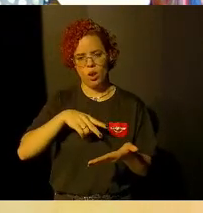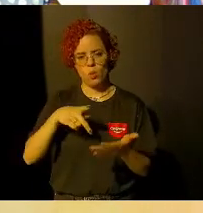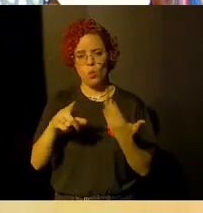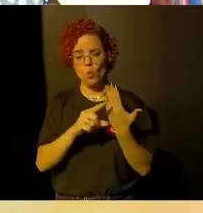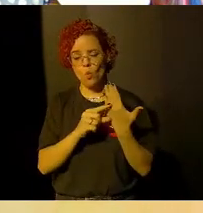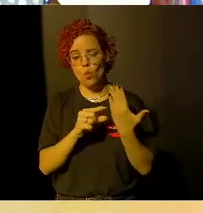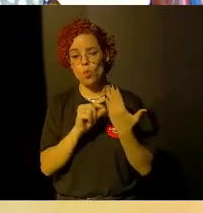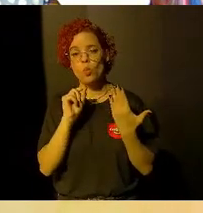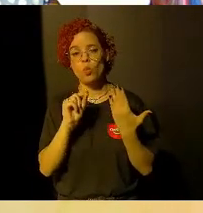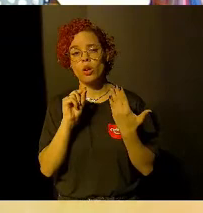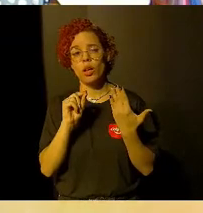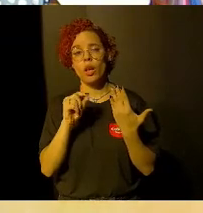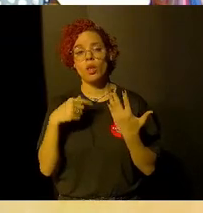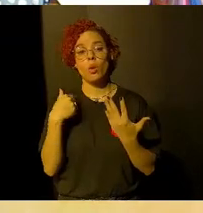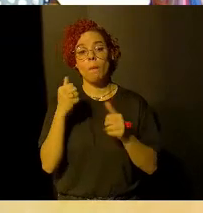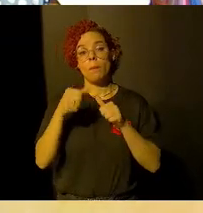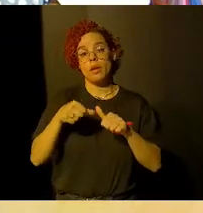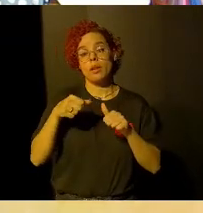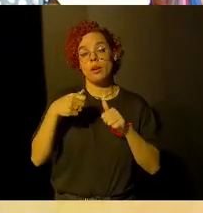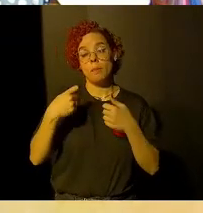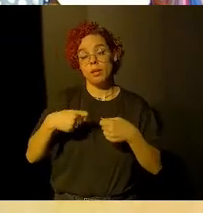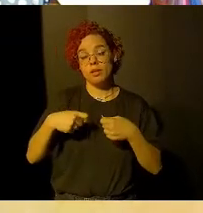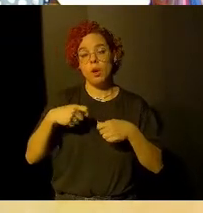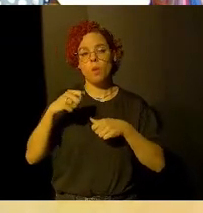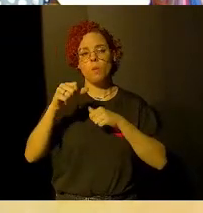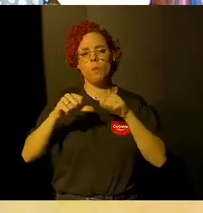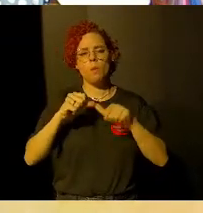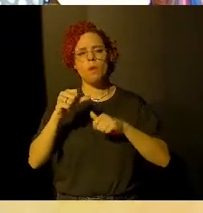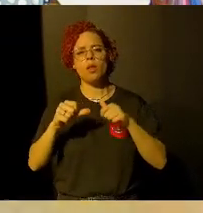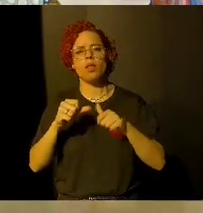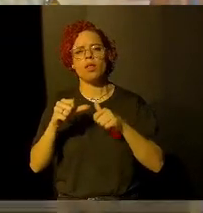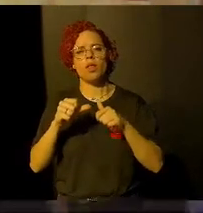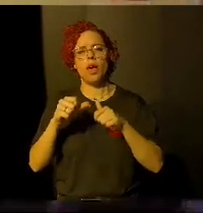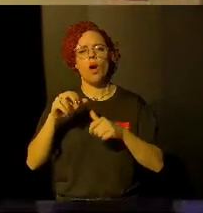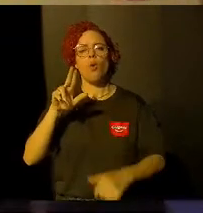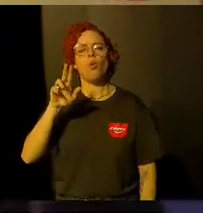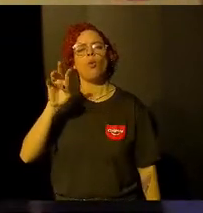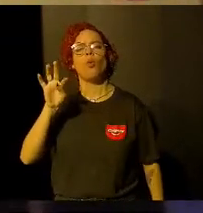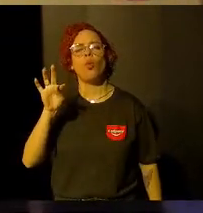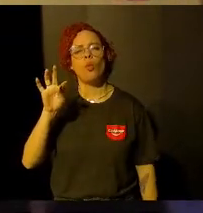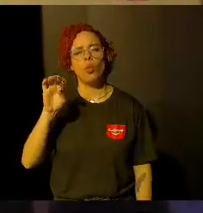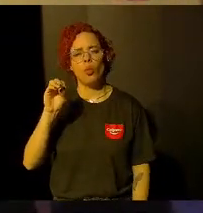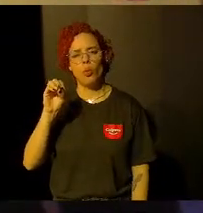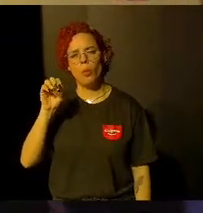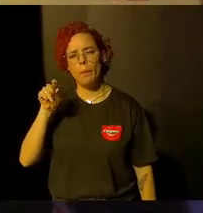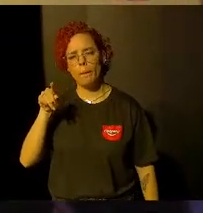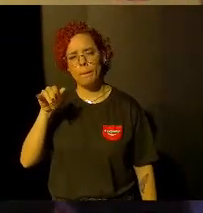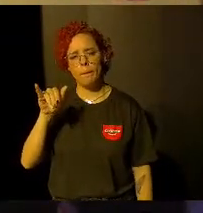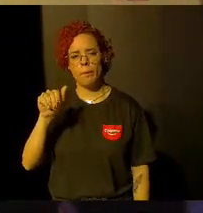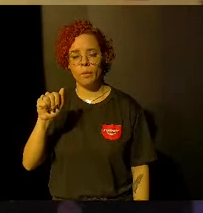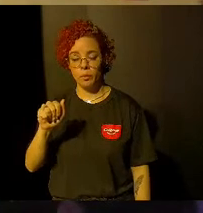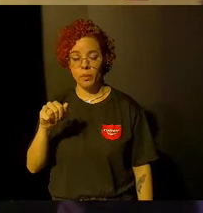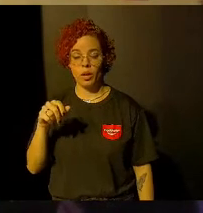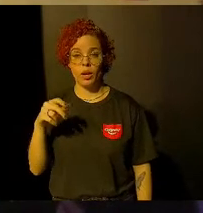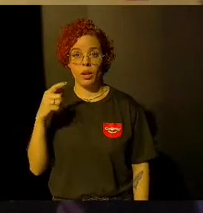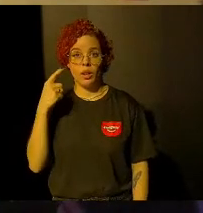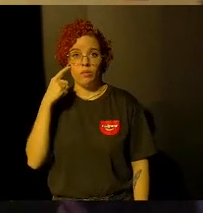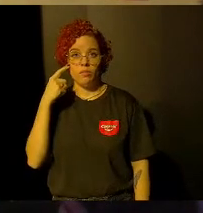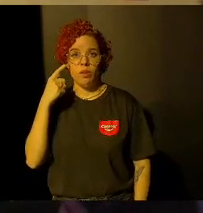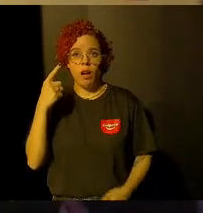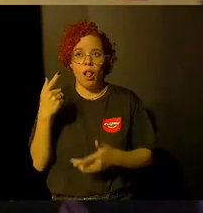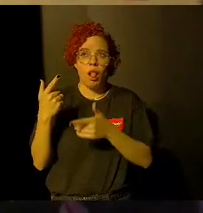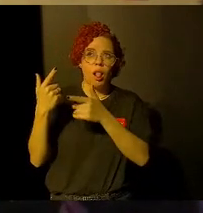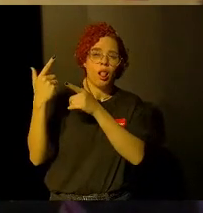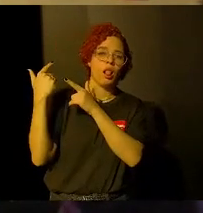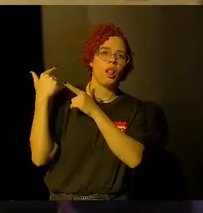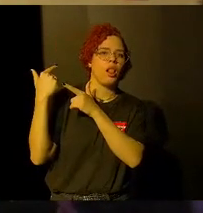mudar a ideia de Utopia que as pessoas ficam achando que a Utopia é uma coisa lá longe né enfim e que na verdade